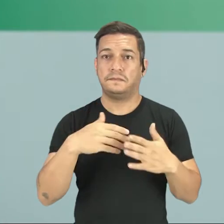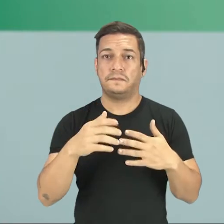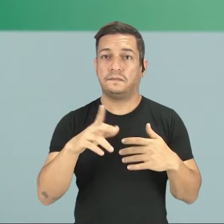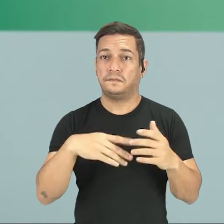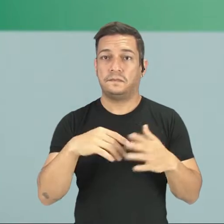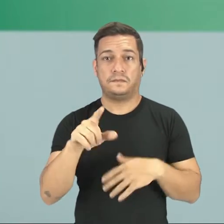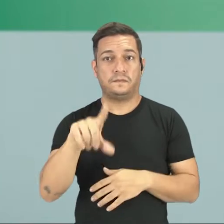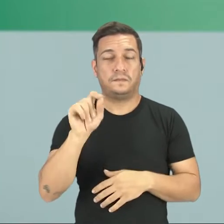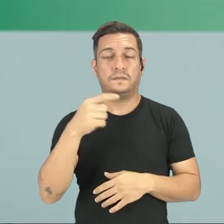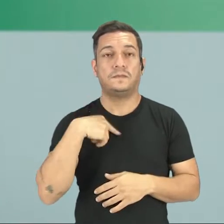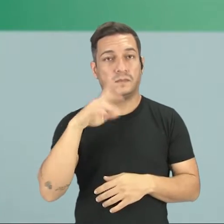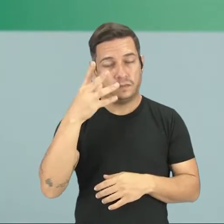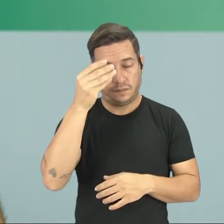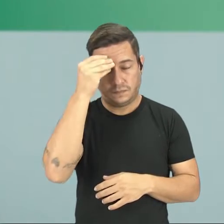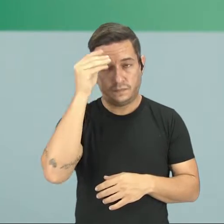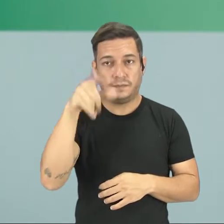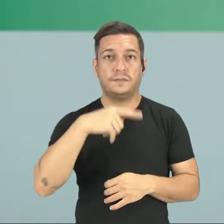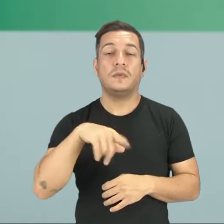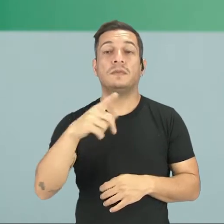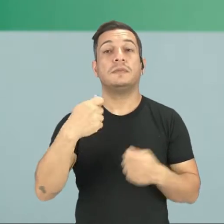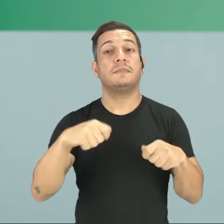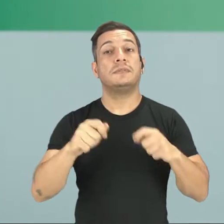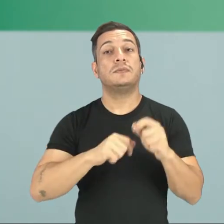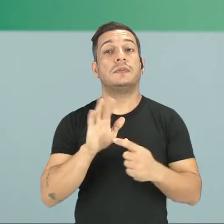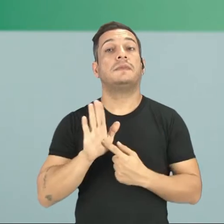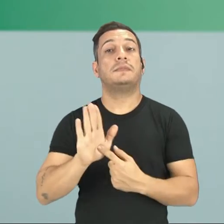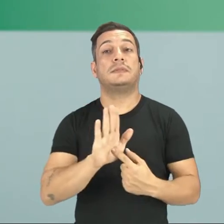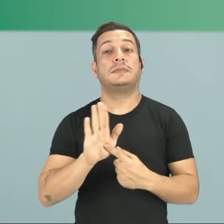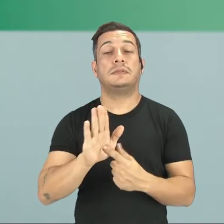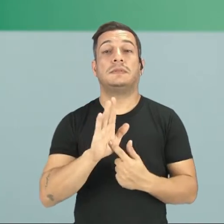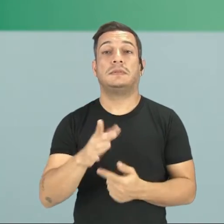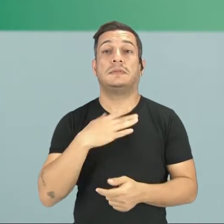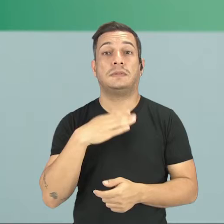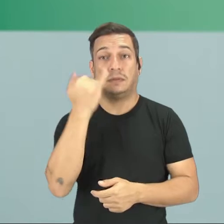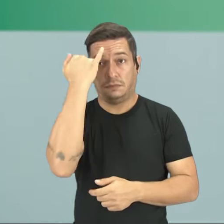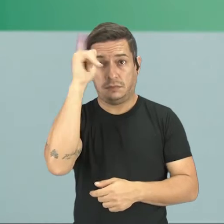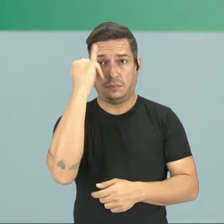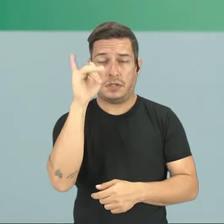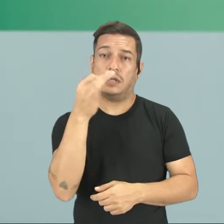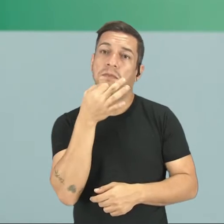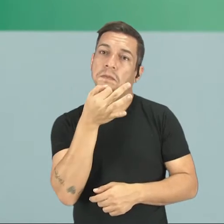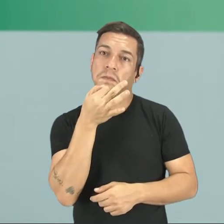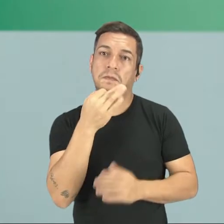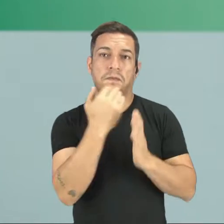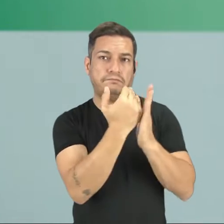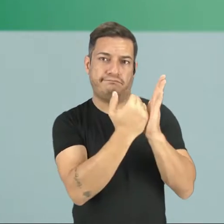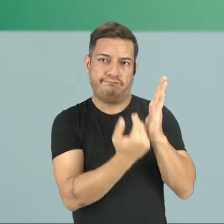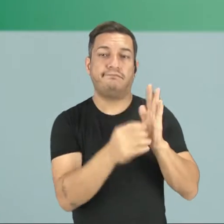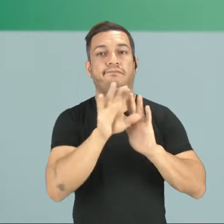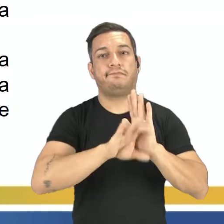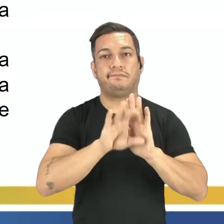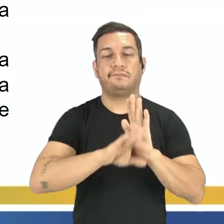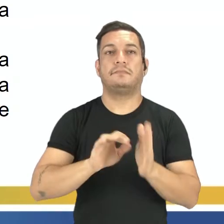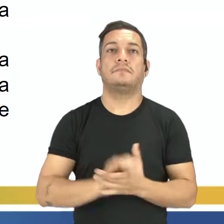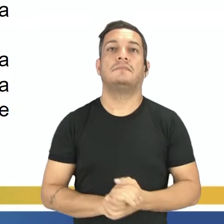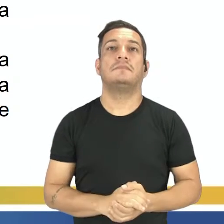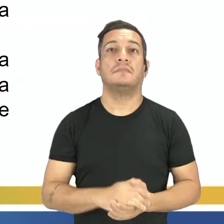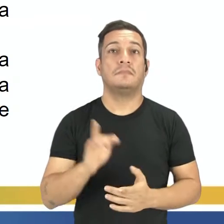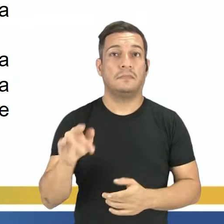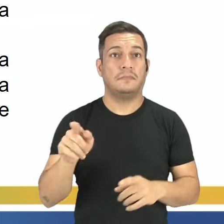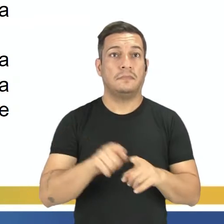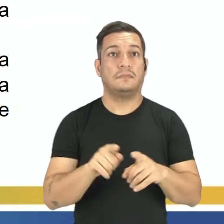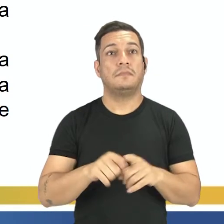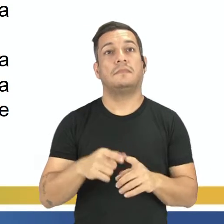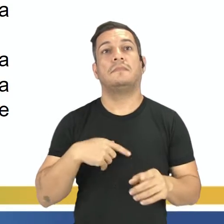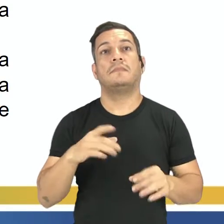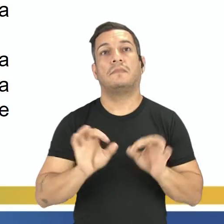estar internalizado aí com vocês, tá? Você precisa apresentar ali o seu ponto de vista, a sua ideia sobre aquele conteúdo, né? É fundamentado